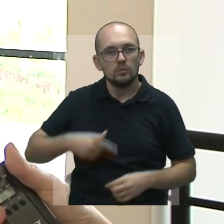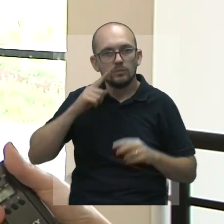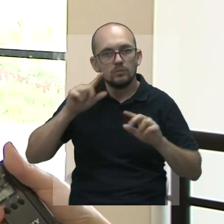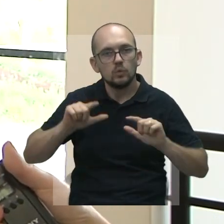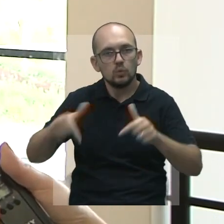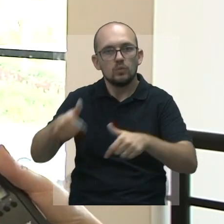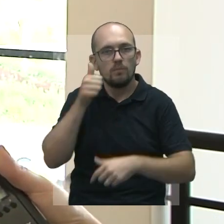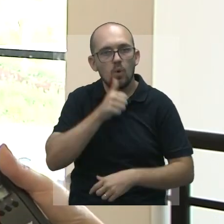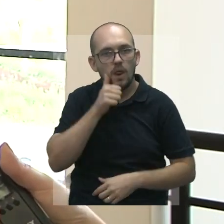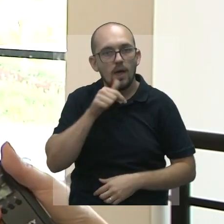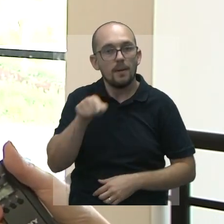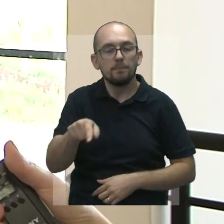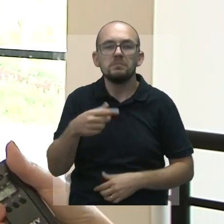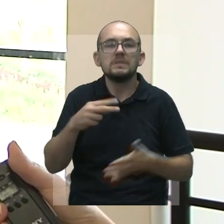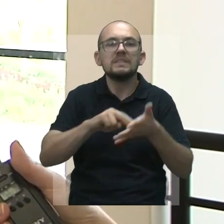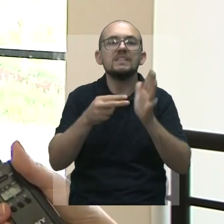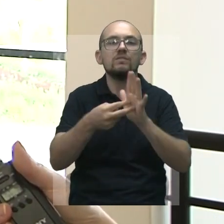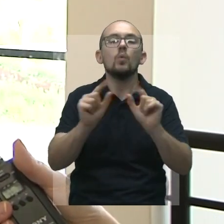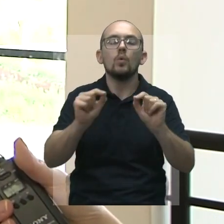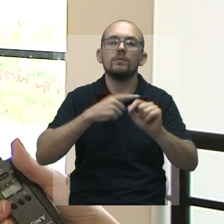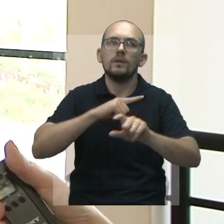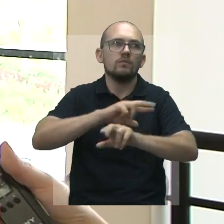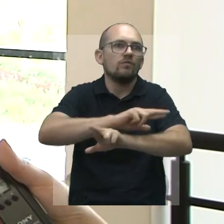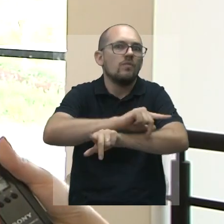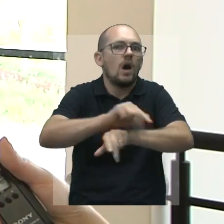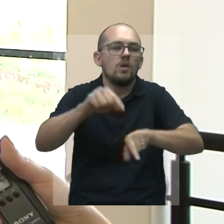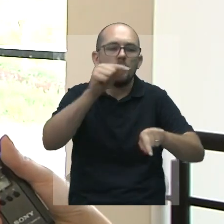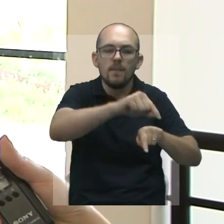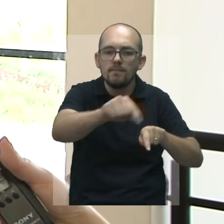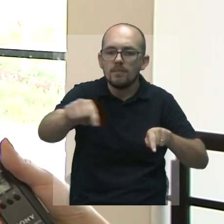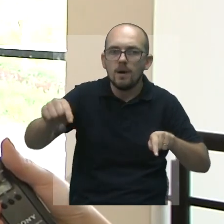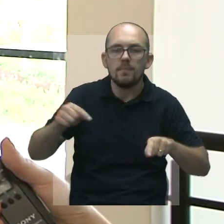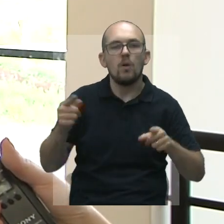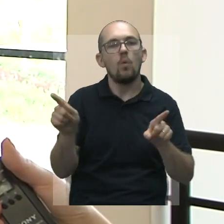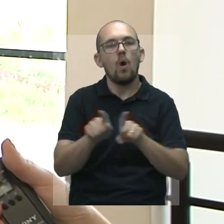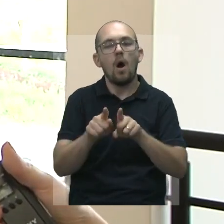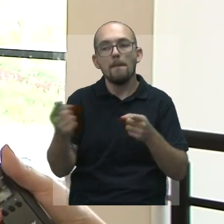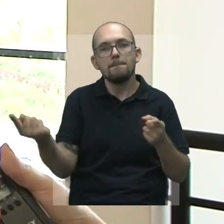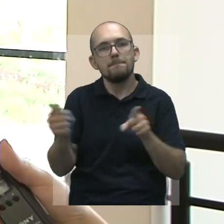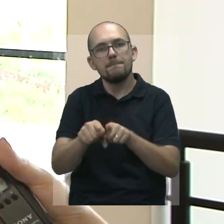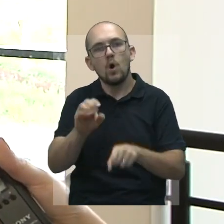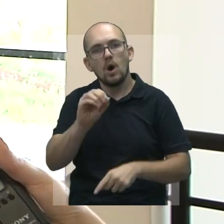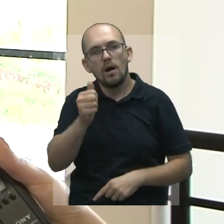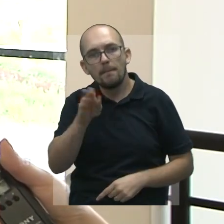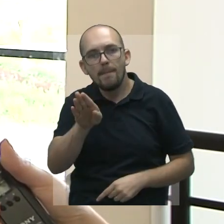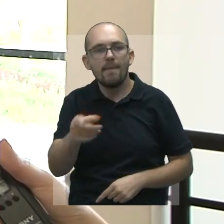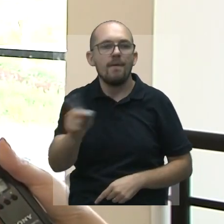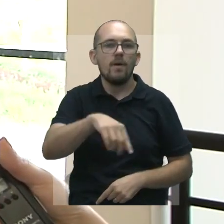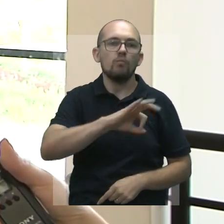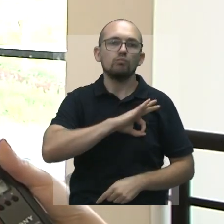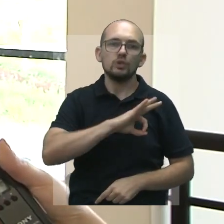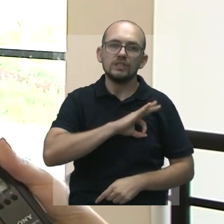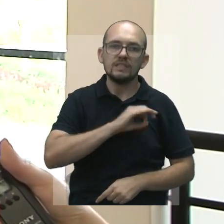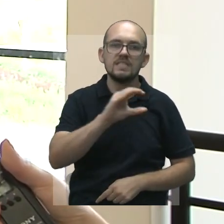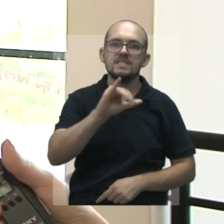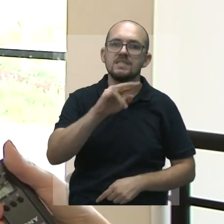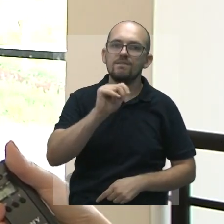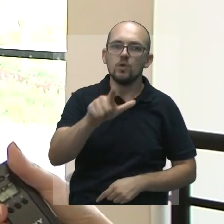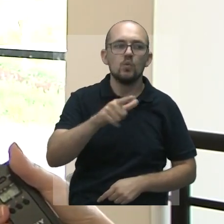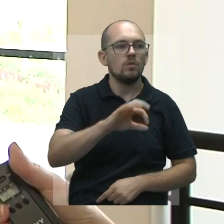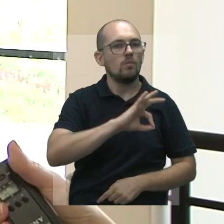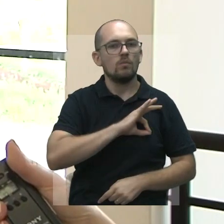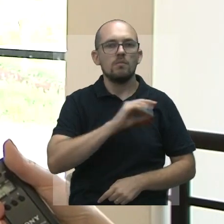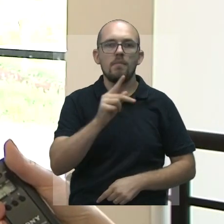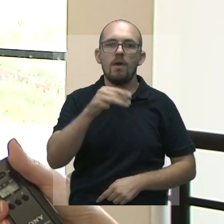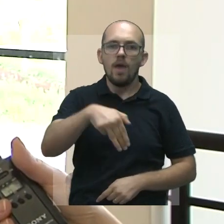da Mulher. Quer dizer, nós temos vários segmentos em nossa cidade, em parcerias com a OAB, com a Polícia Civil, Militar, enfim,